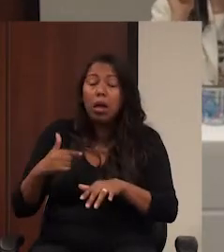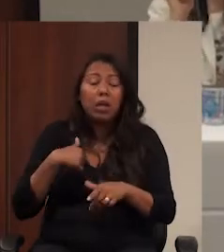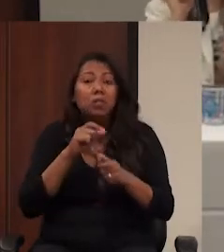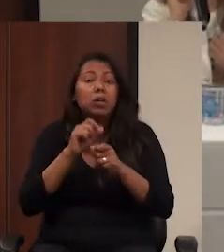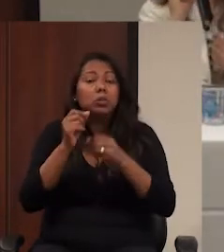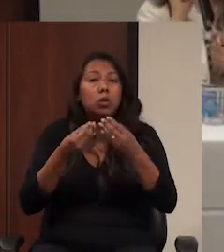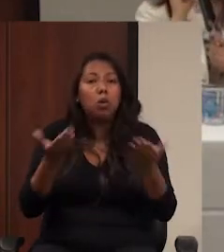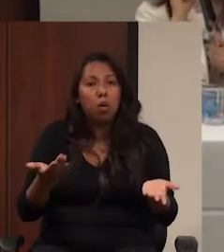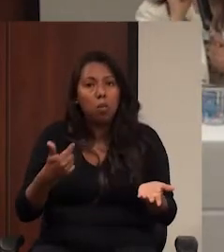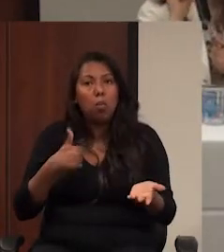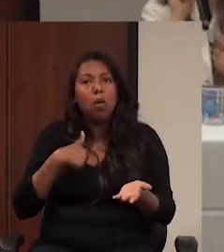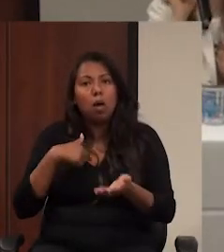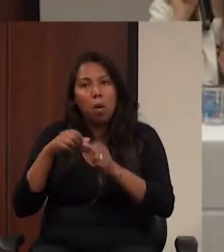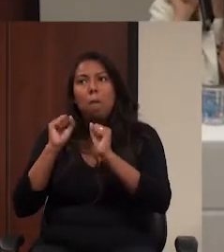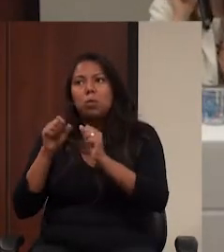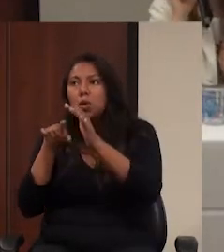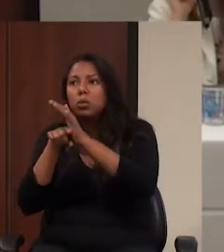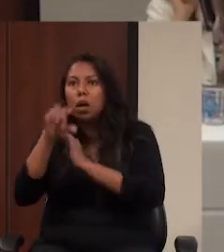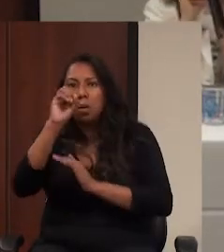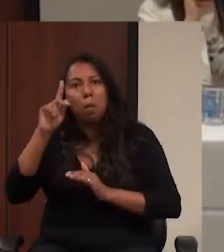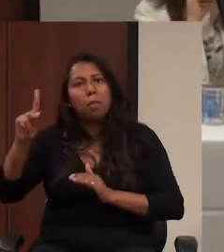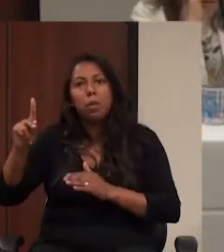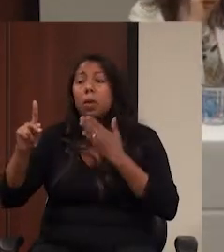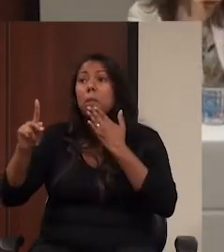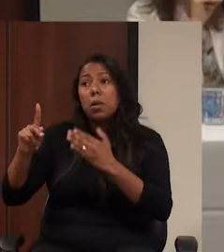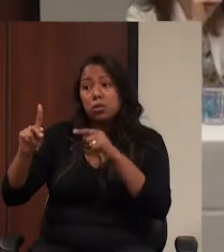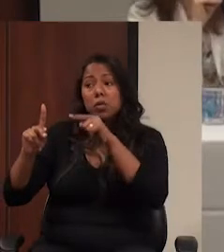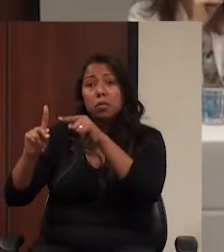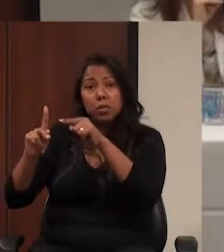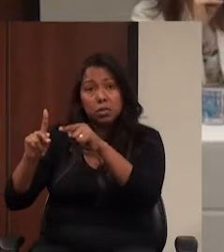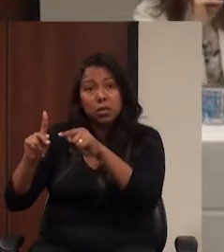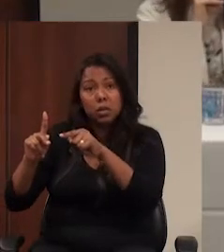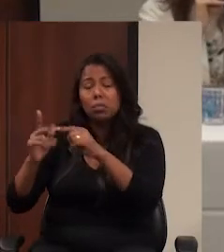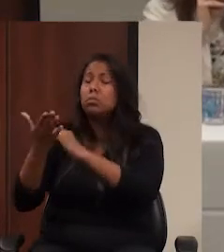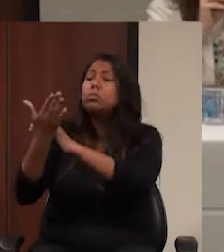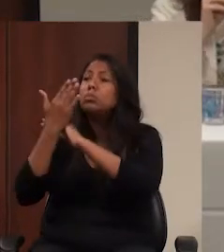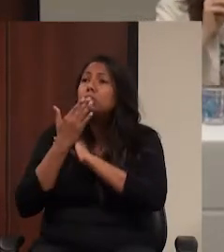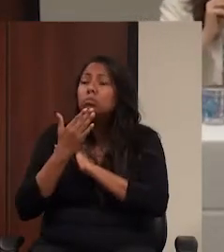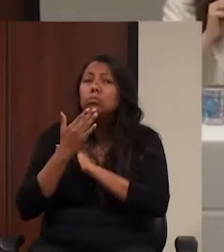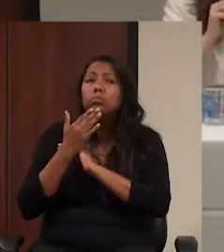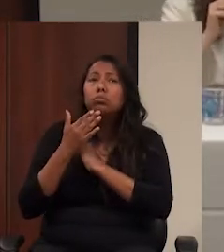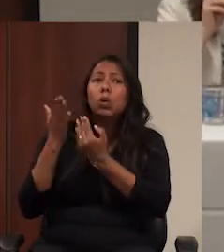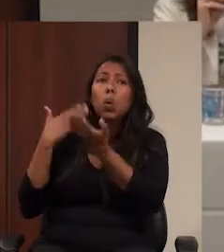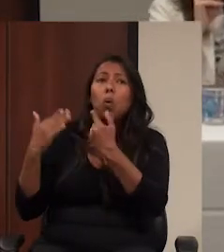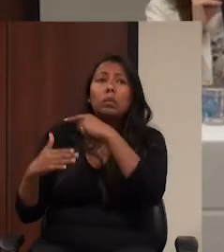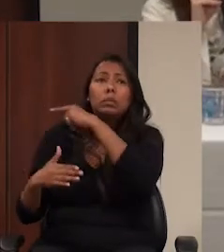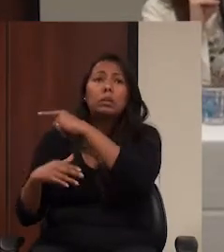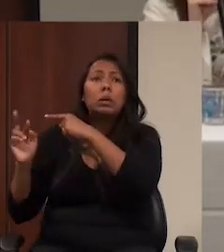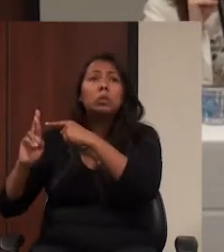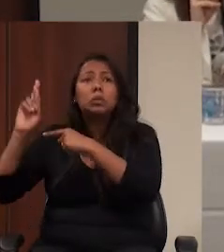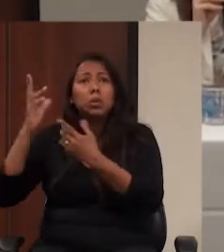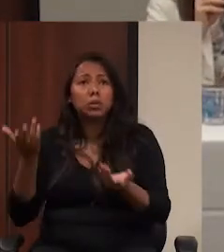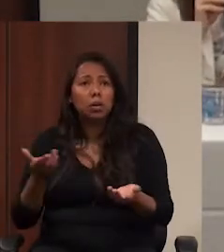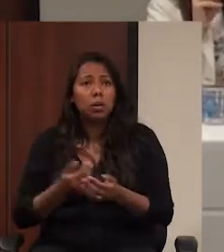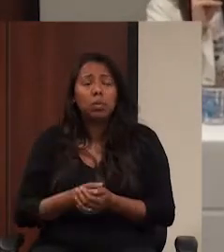fazer? Eu posso consultar o meu ombudsman pessoal e pedir para que o meu ombudsman pessoal me ajude a dialogar com o meu curador para mostrar para o meu curador que a